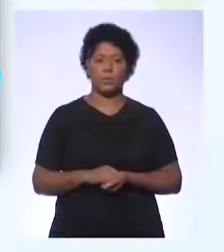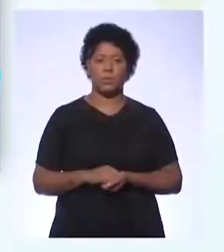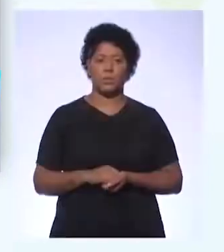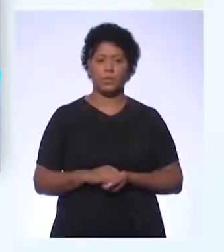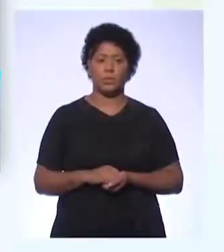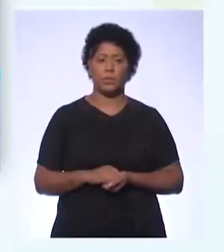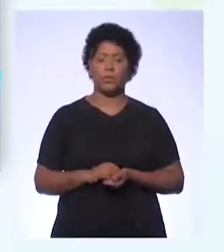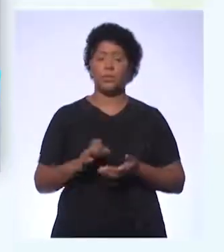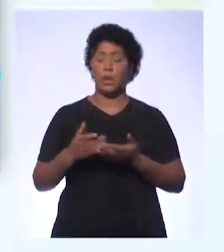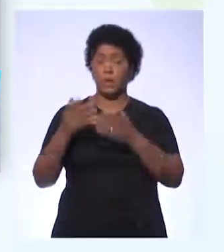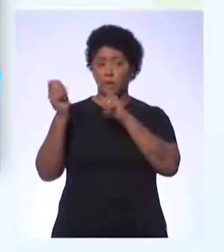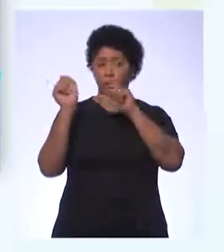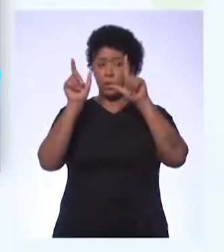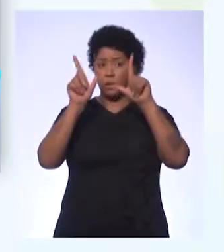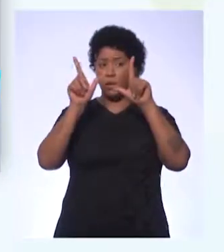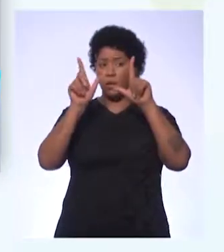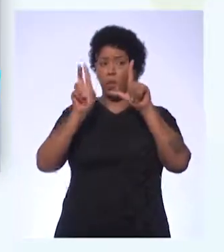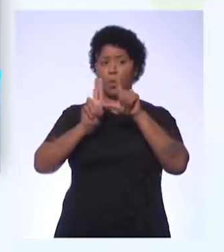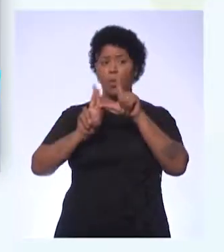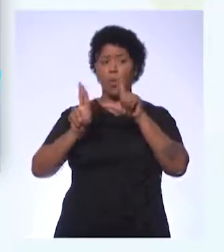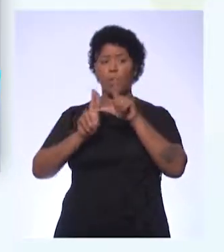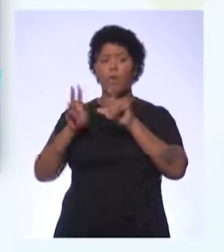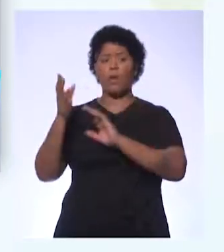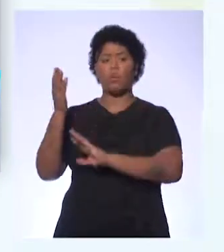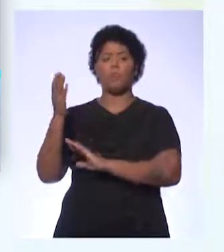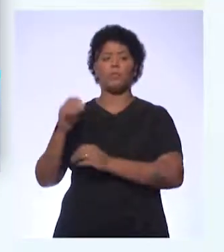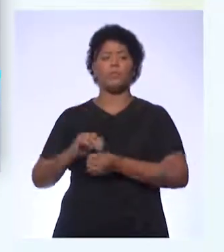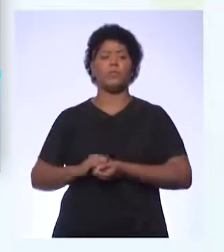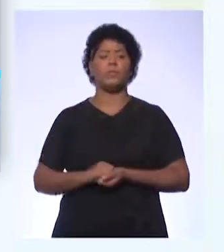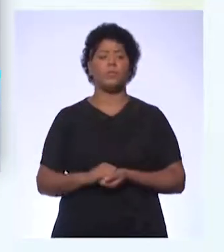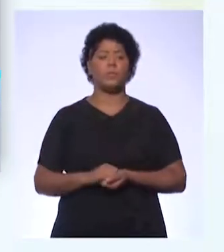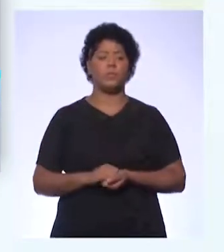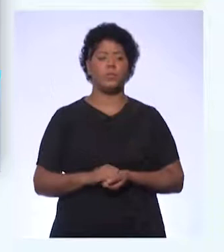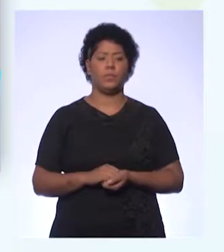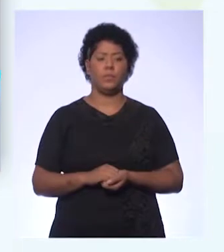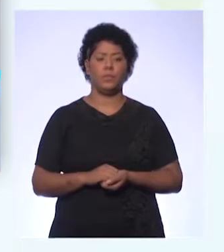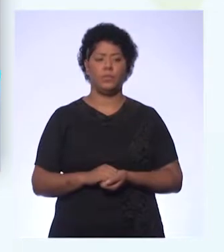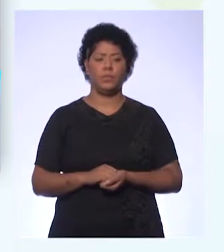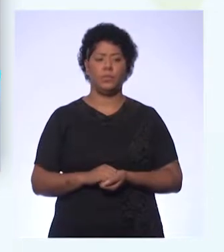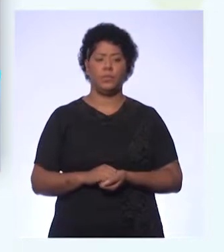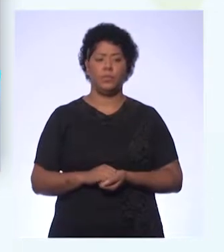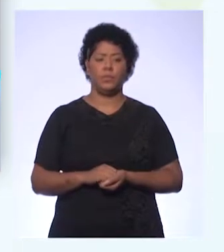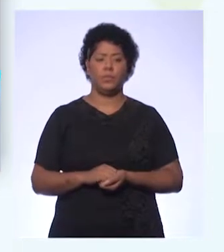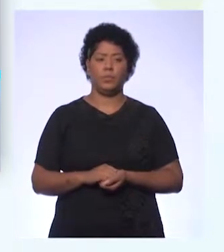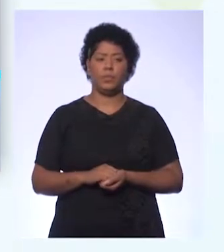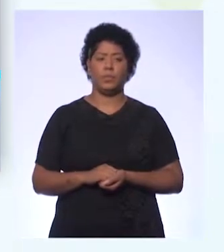E a exposição fica em cartaz até o dia 16 de abril no Instituto Cervantes, na